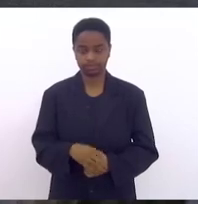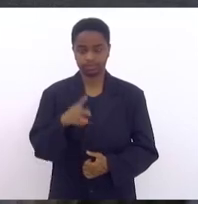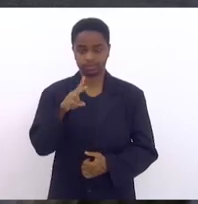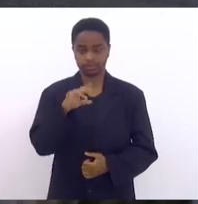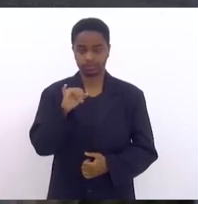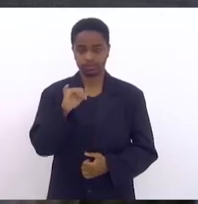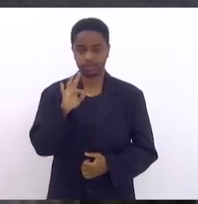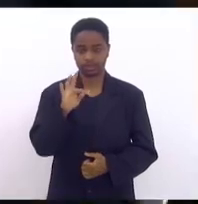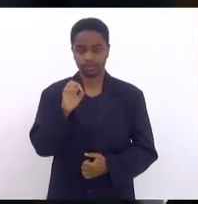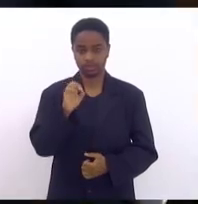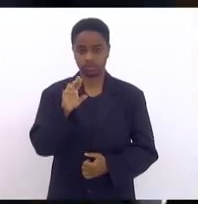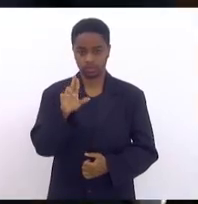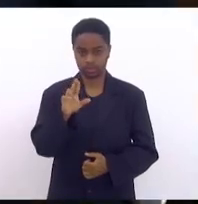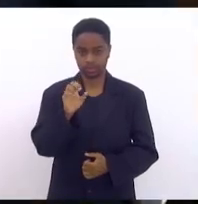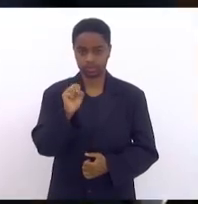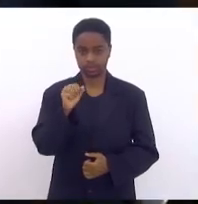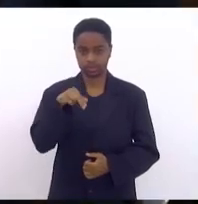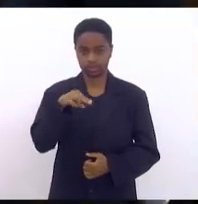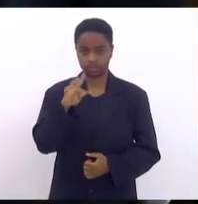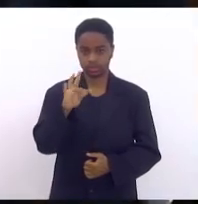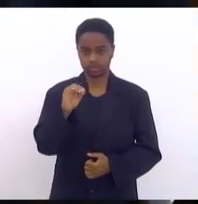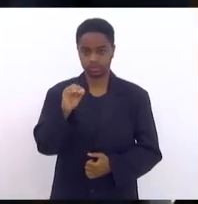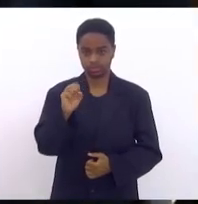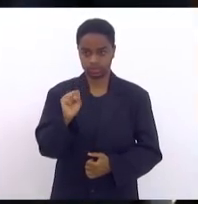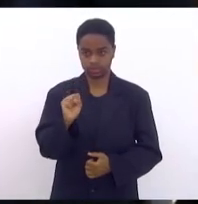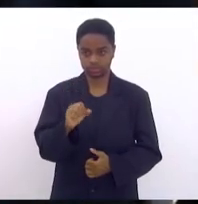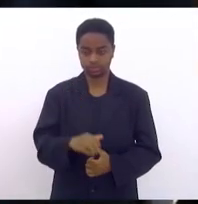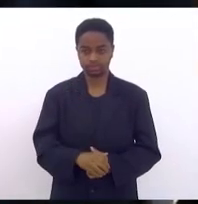Vitor dos Santos.